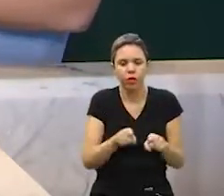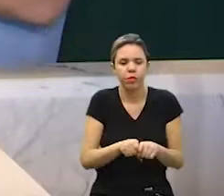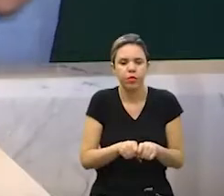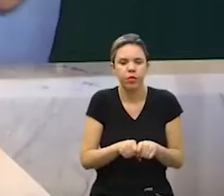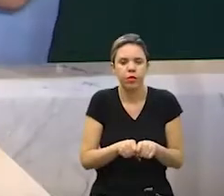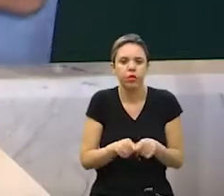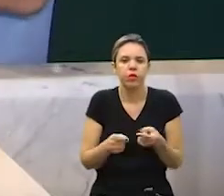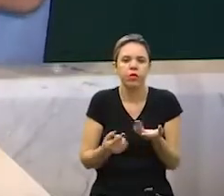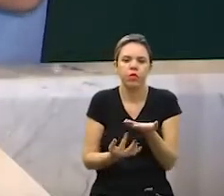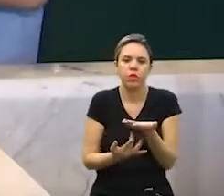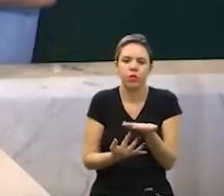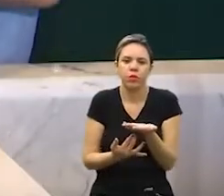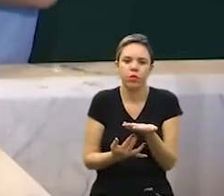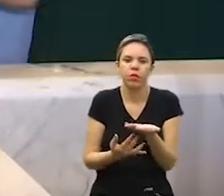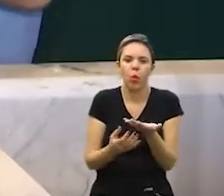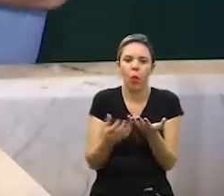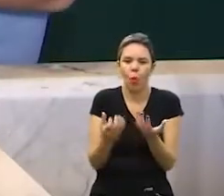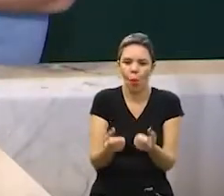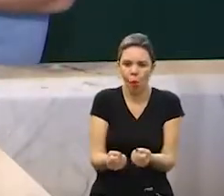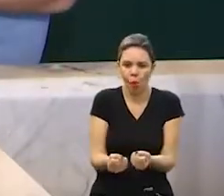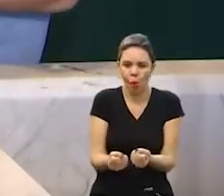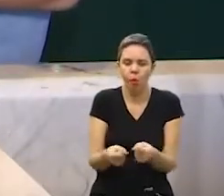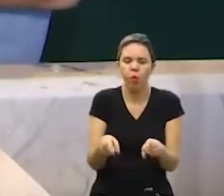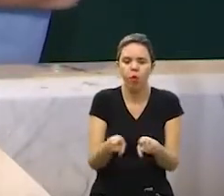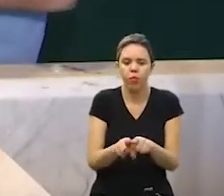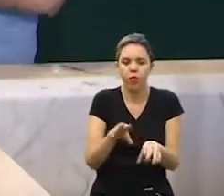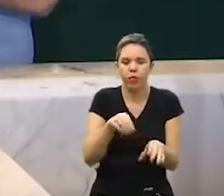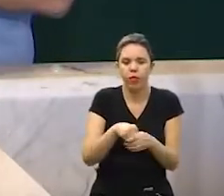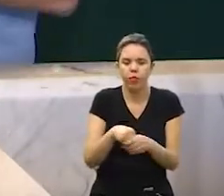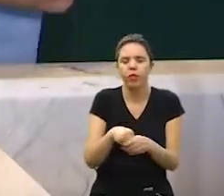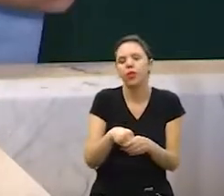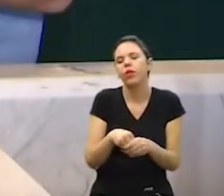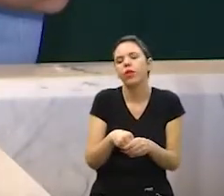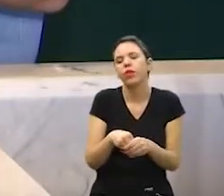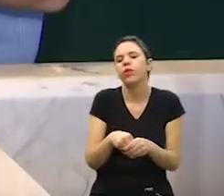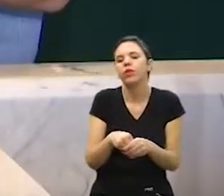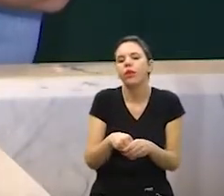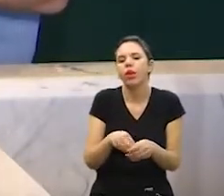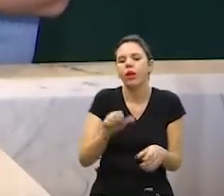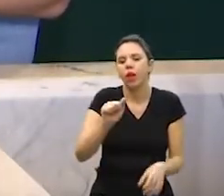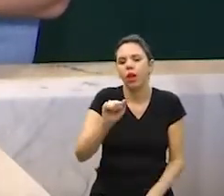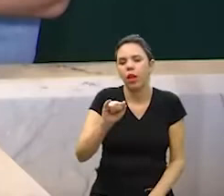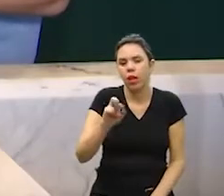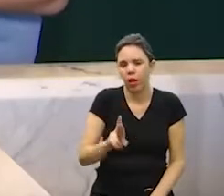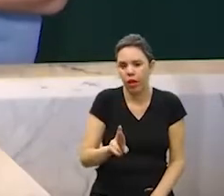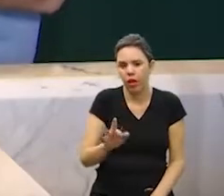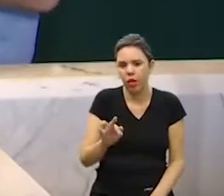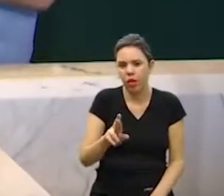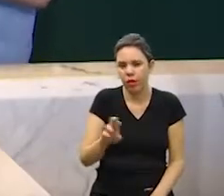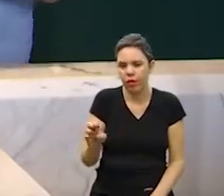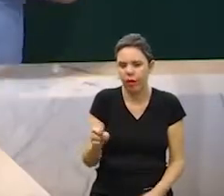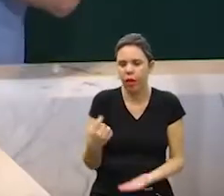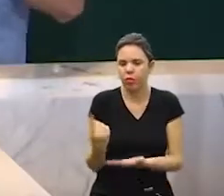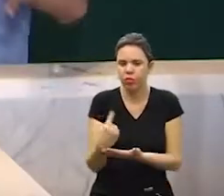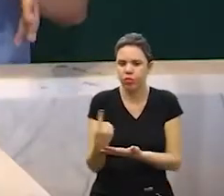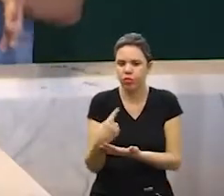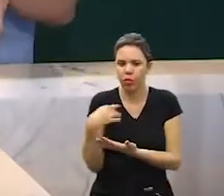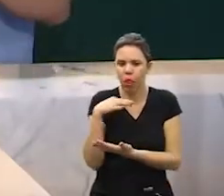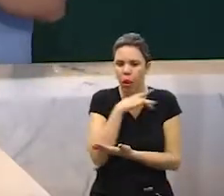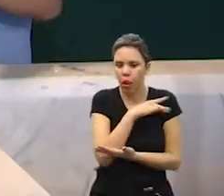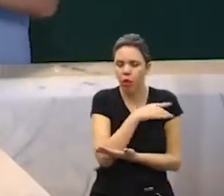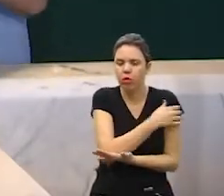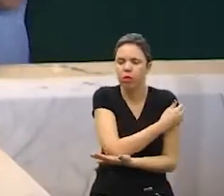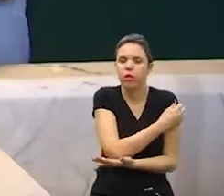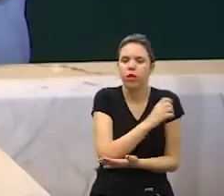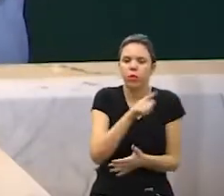frutas, desidratar, né? Também na Air Fry. Que frutas eu posso fazer então na Air Fry para poder guardar